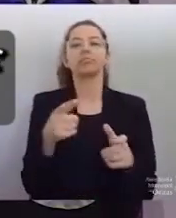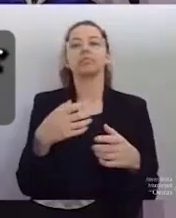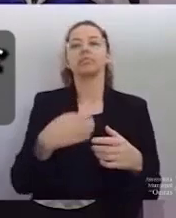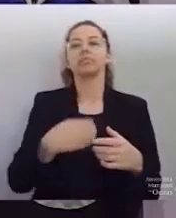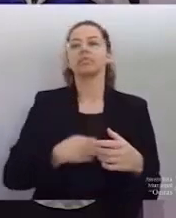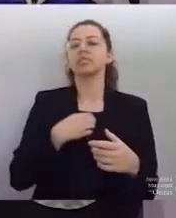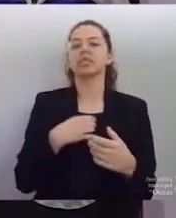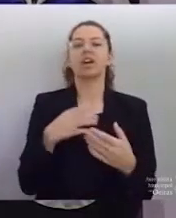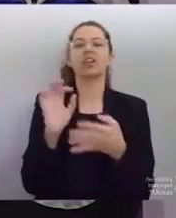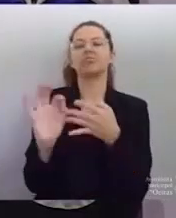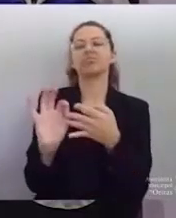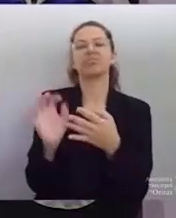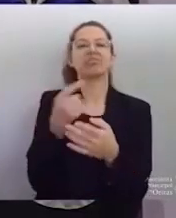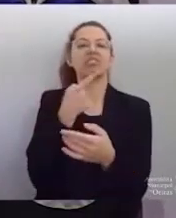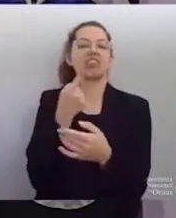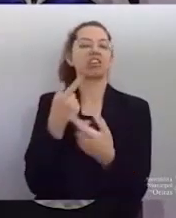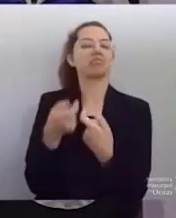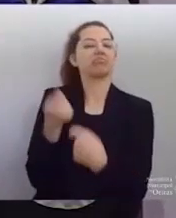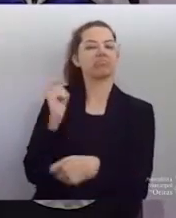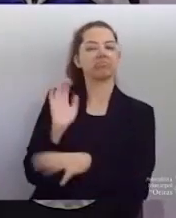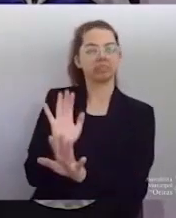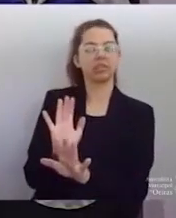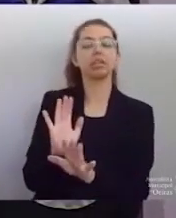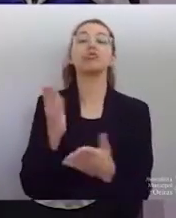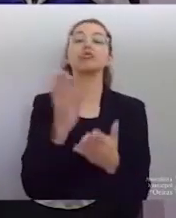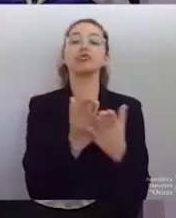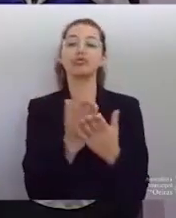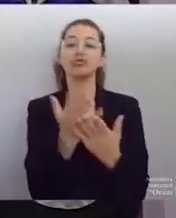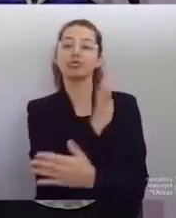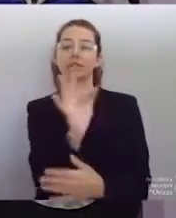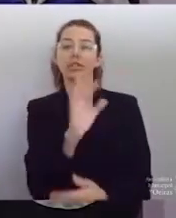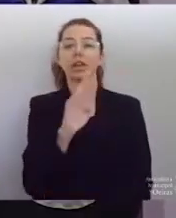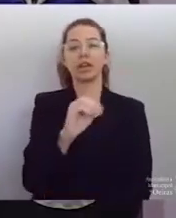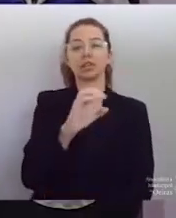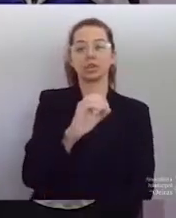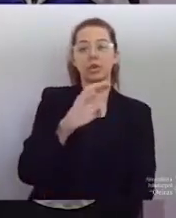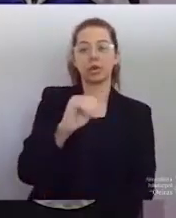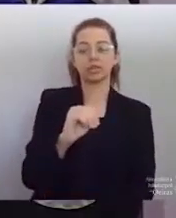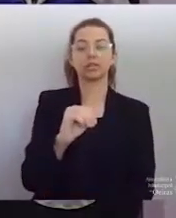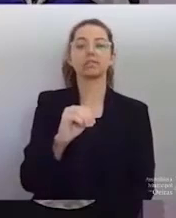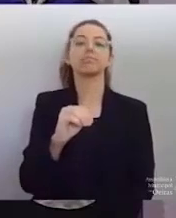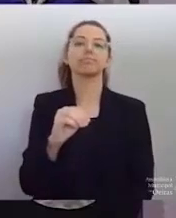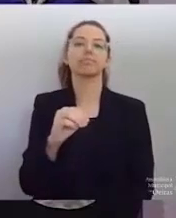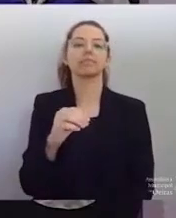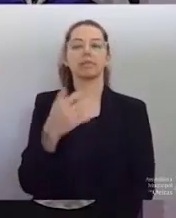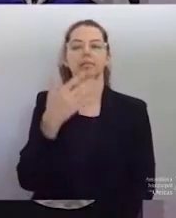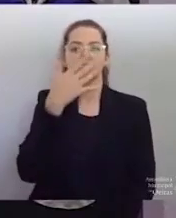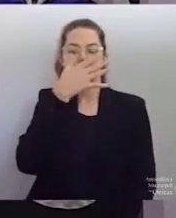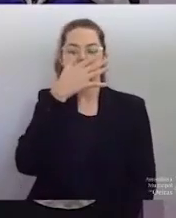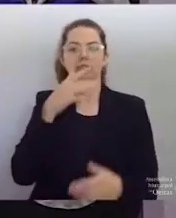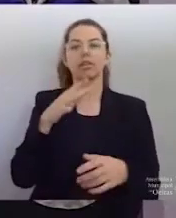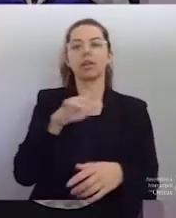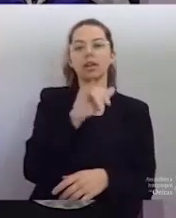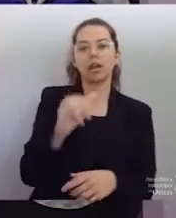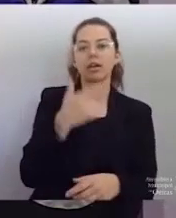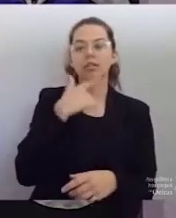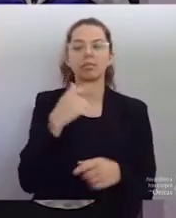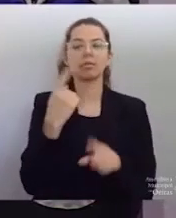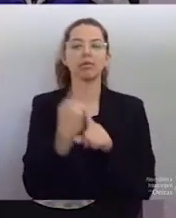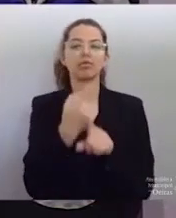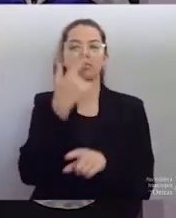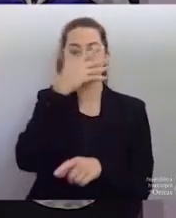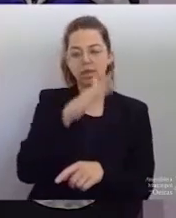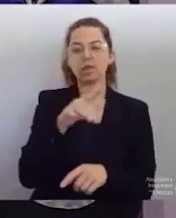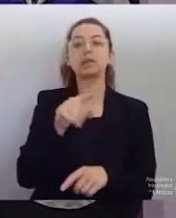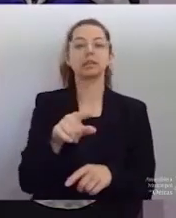esquisitices, estudos franceses da SOS Homofobia revelam que durante a pandemia e o confinamento se assistiu